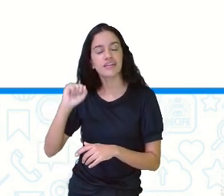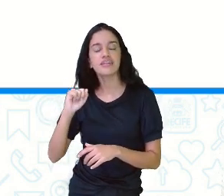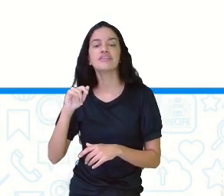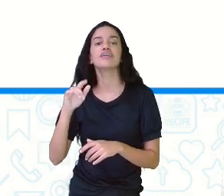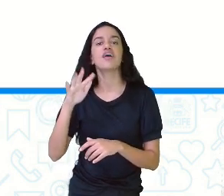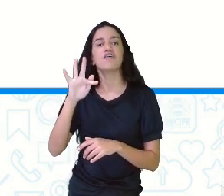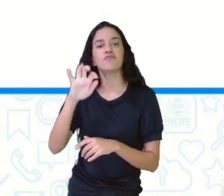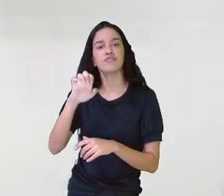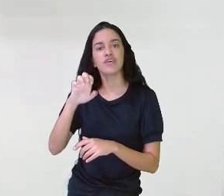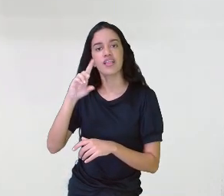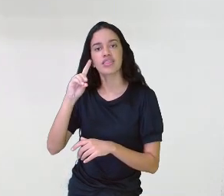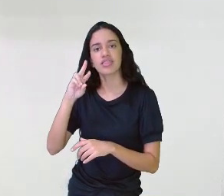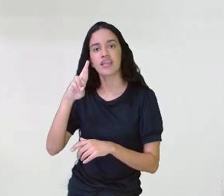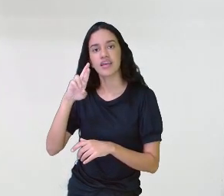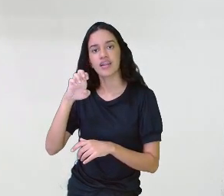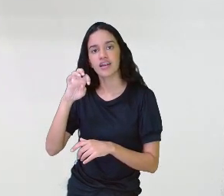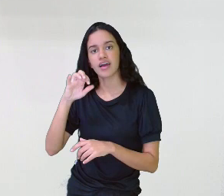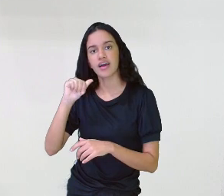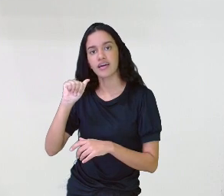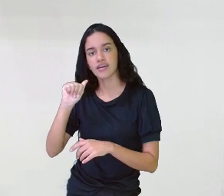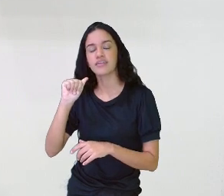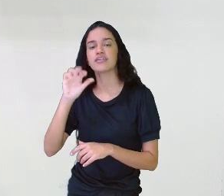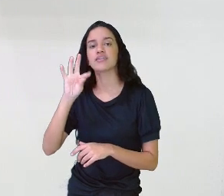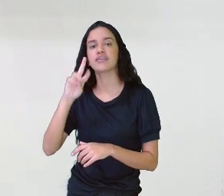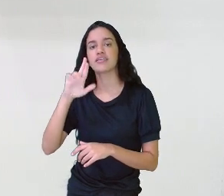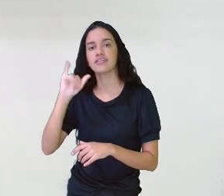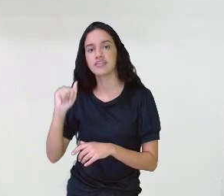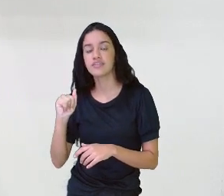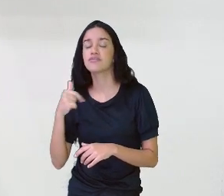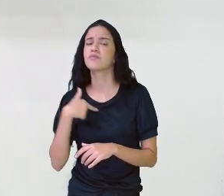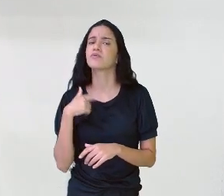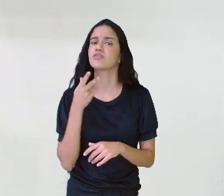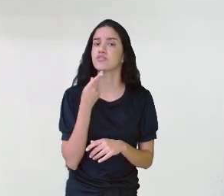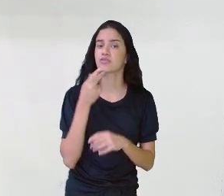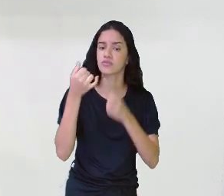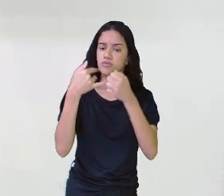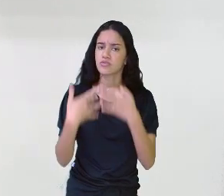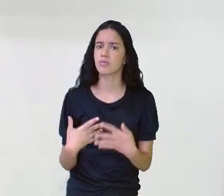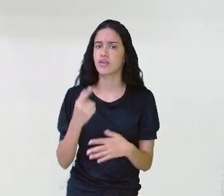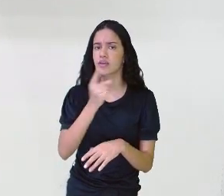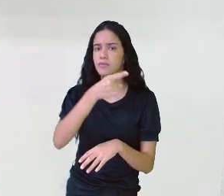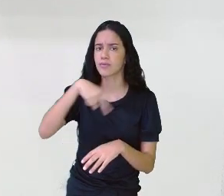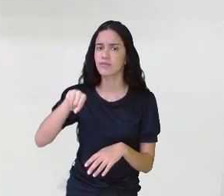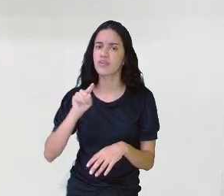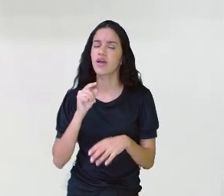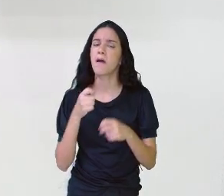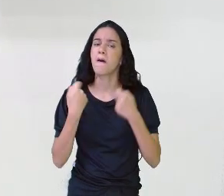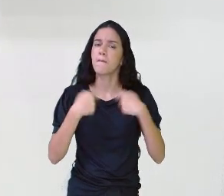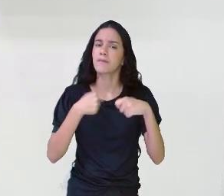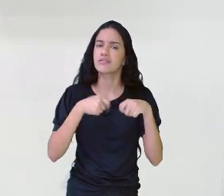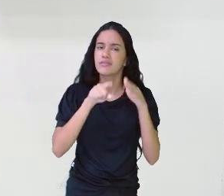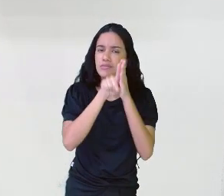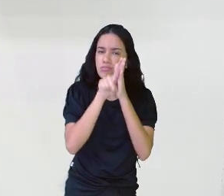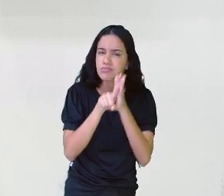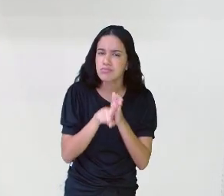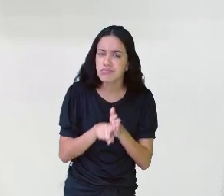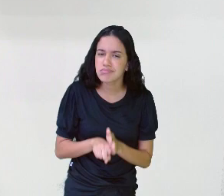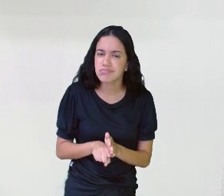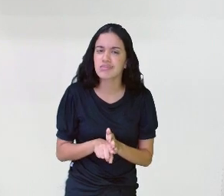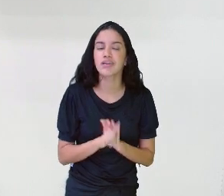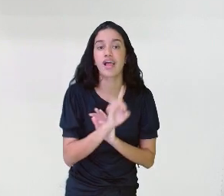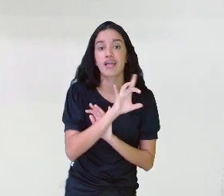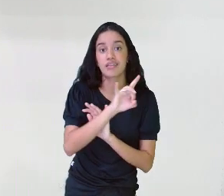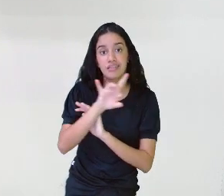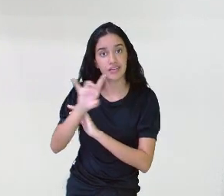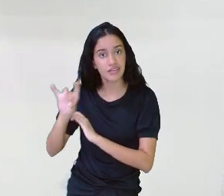tem mais estados, certo? Por isso que eu disse para vocês, a gente precisa identificar a especificidade de